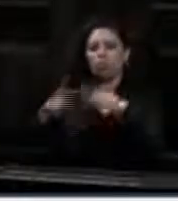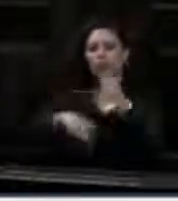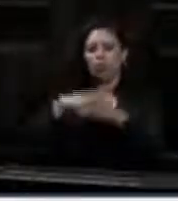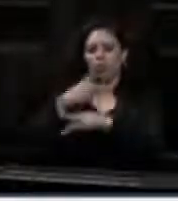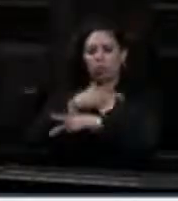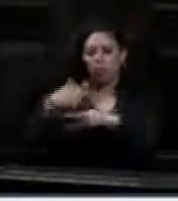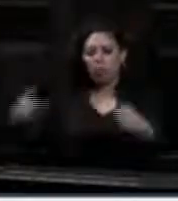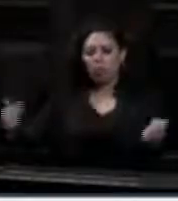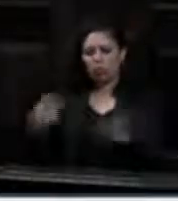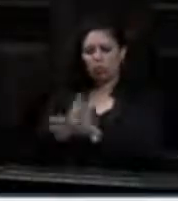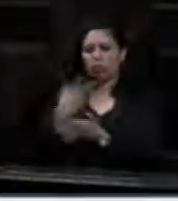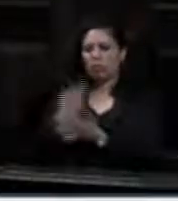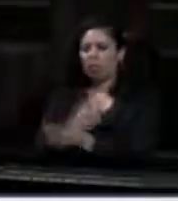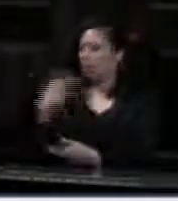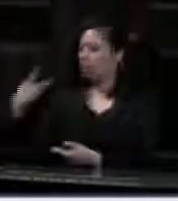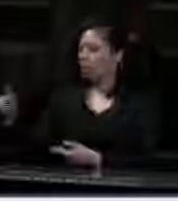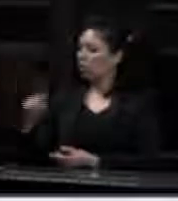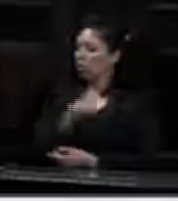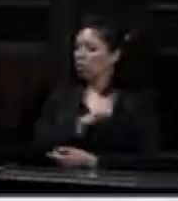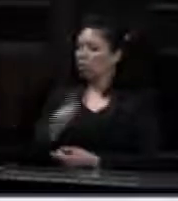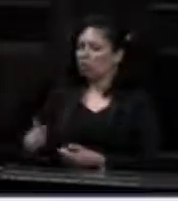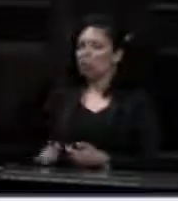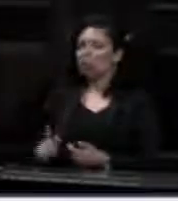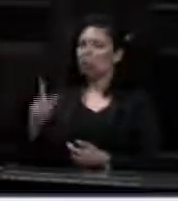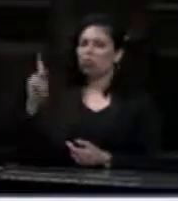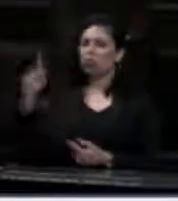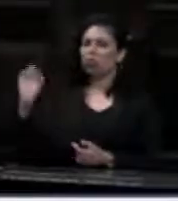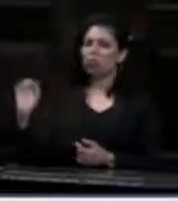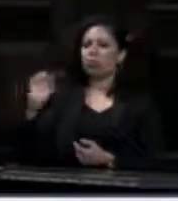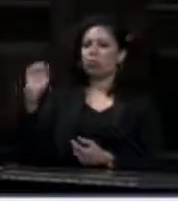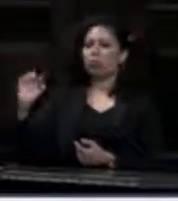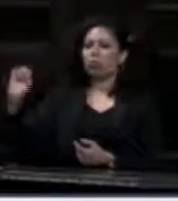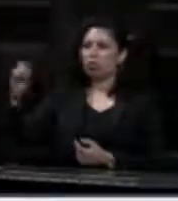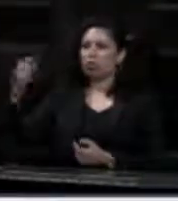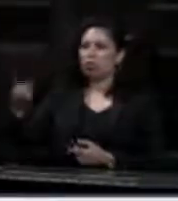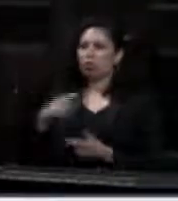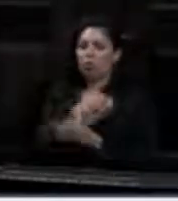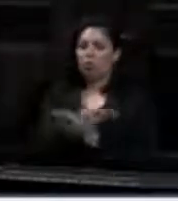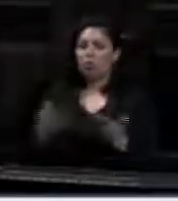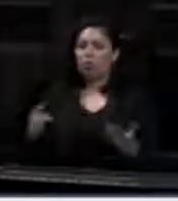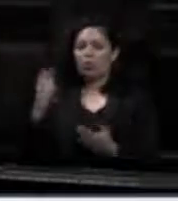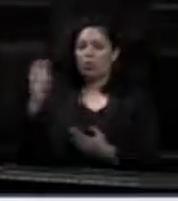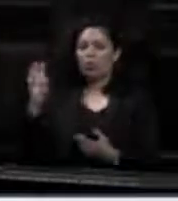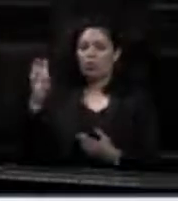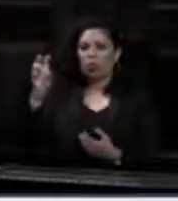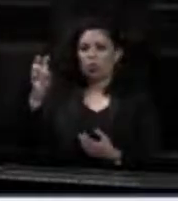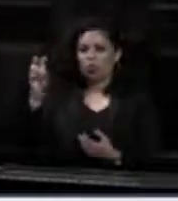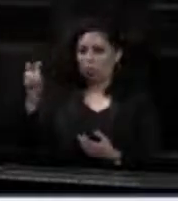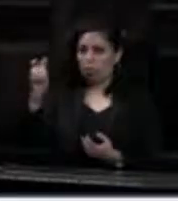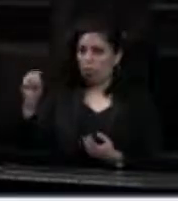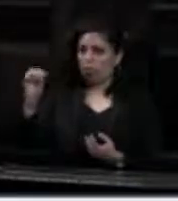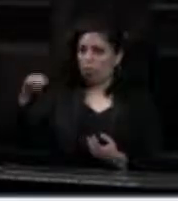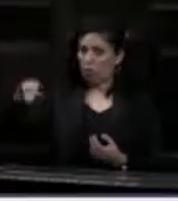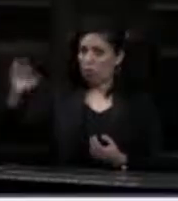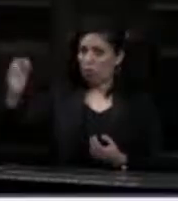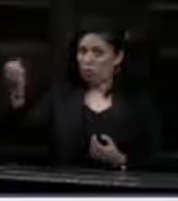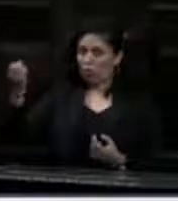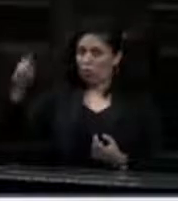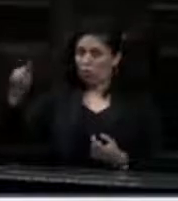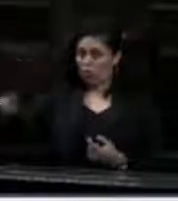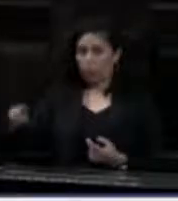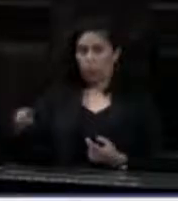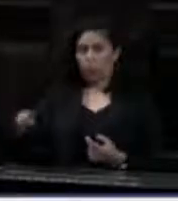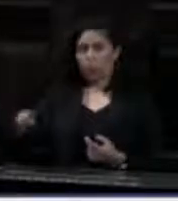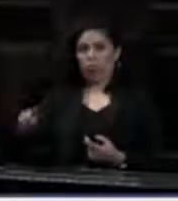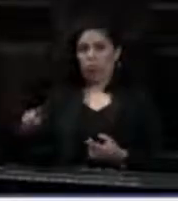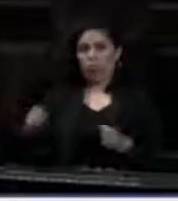incompetência de Pezão, que perdeu uma verba de 50 milhões de reais do governo federal para a construção do Hospital do Câncer